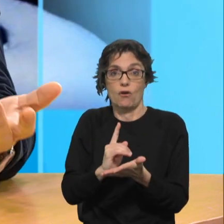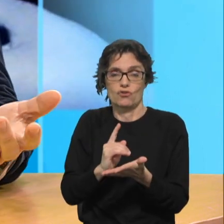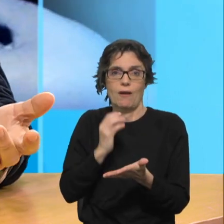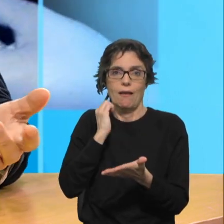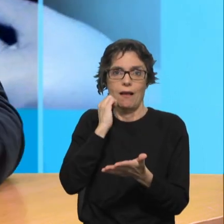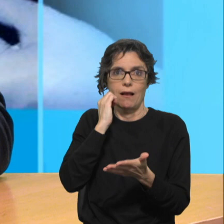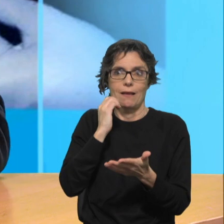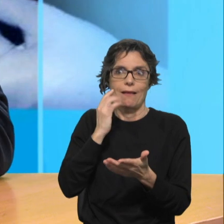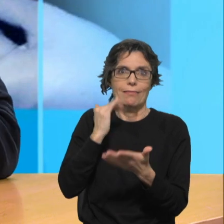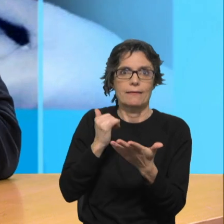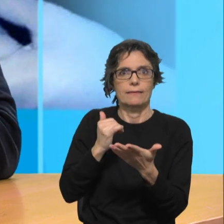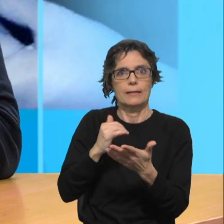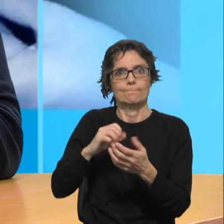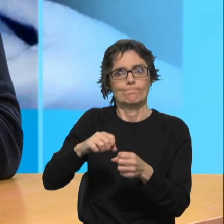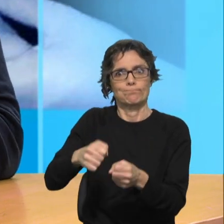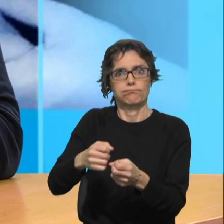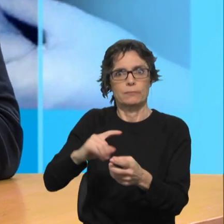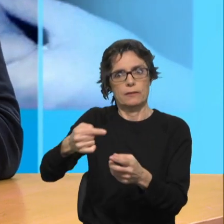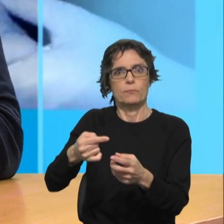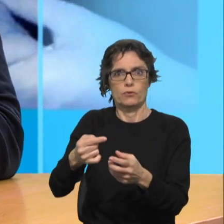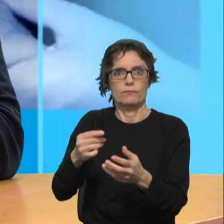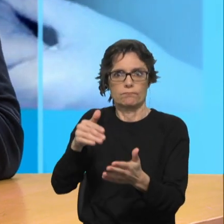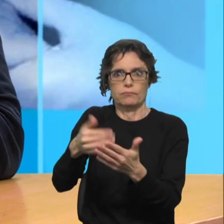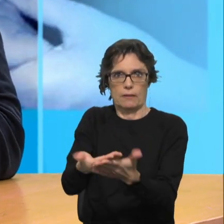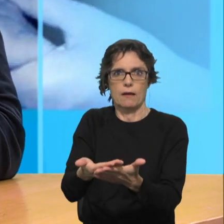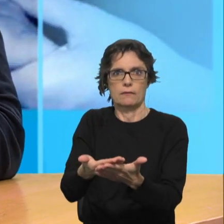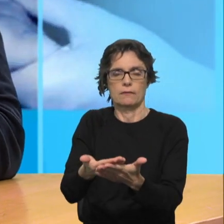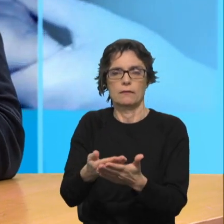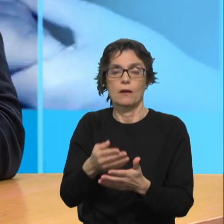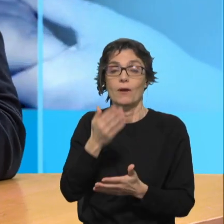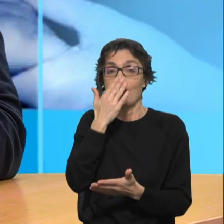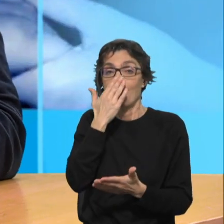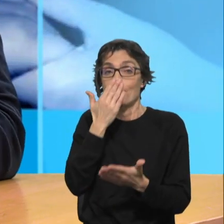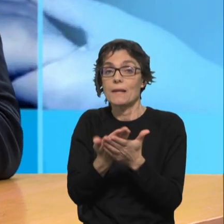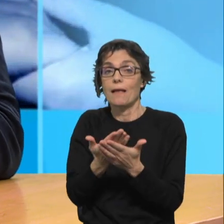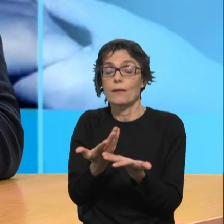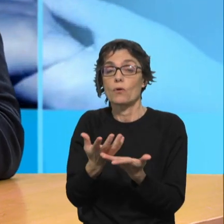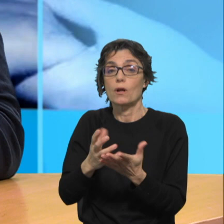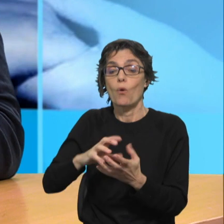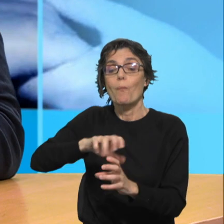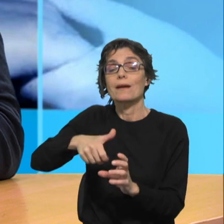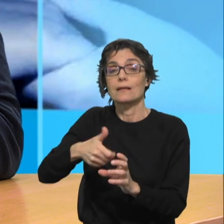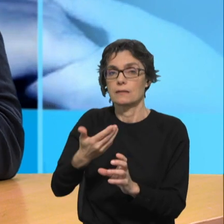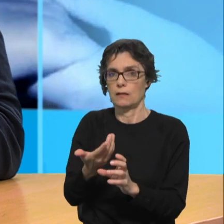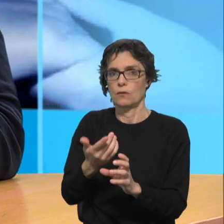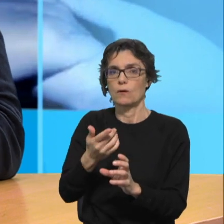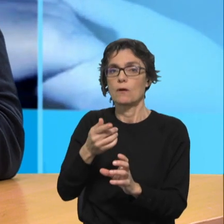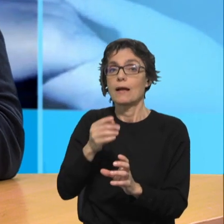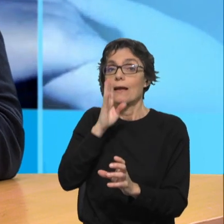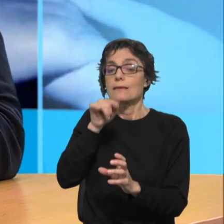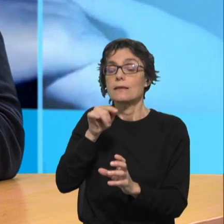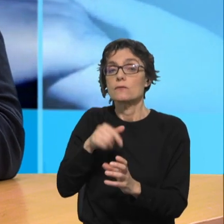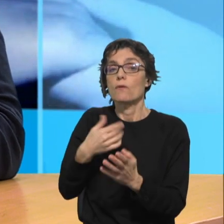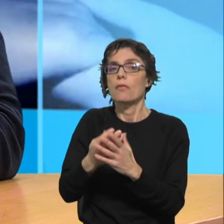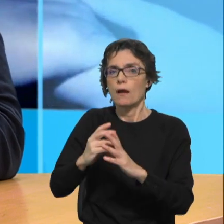a alguma conclusão. Se for uma crise que leva a um crescimento, é ótimo. E é por isso